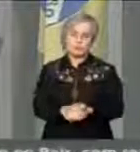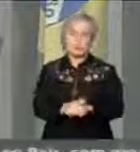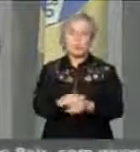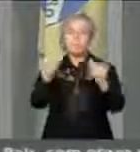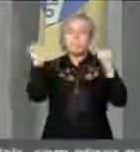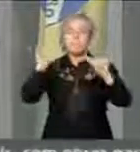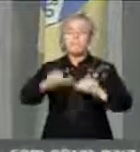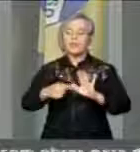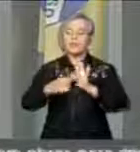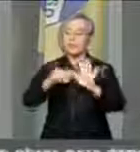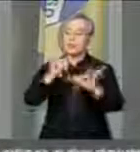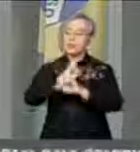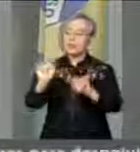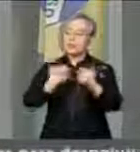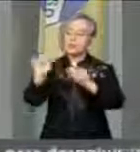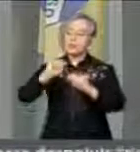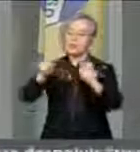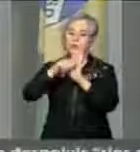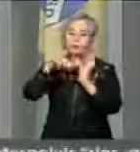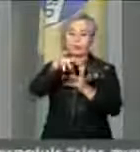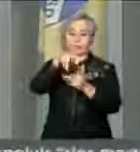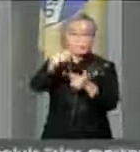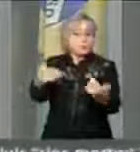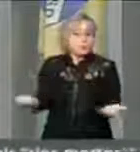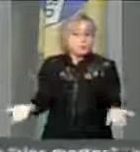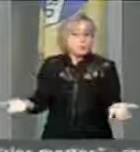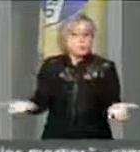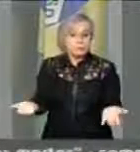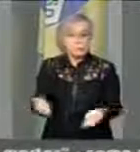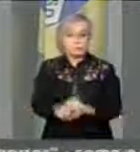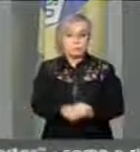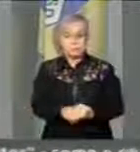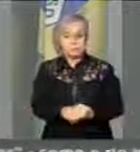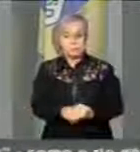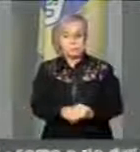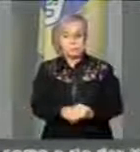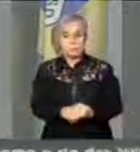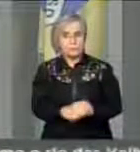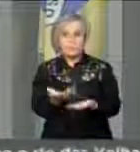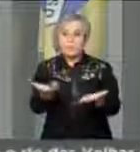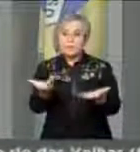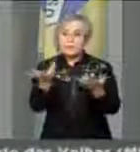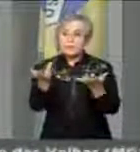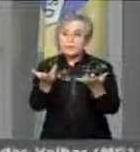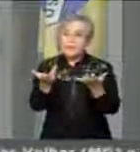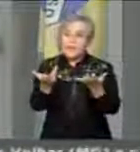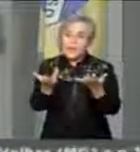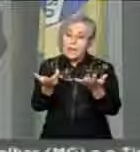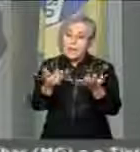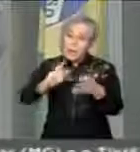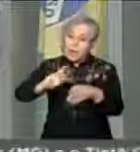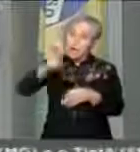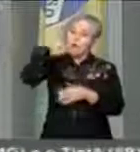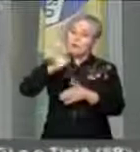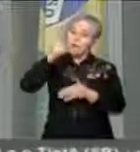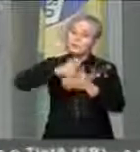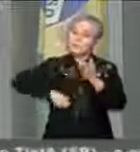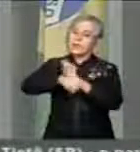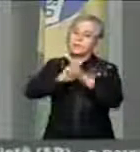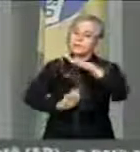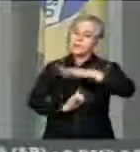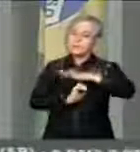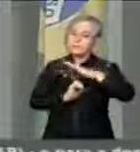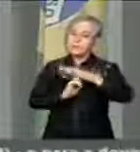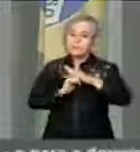índice indicador econômico do mundo. E quer aumentar os impostos das empresas que